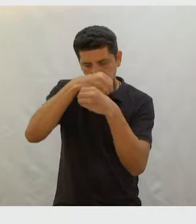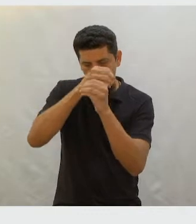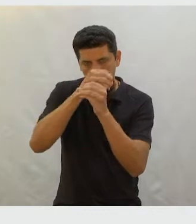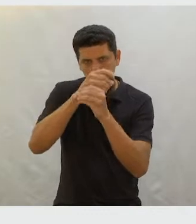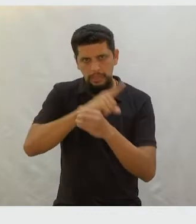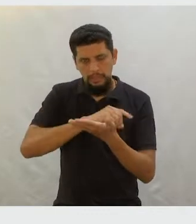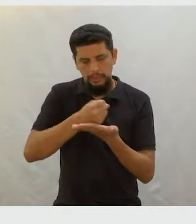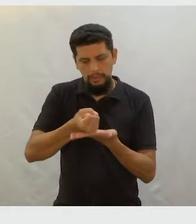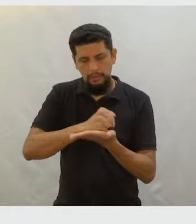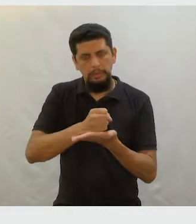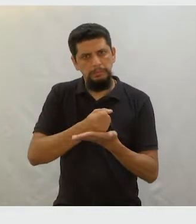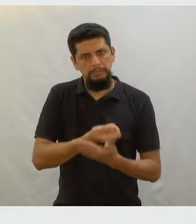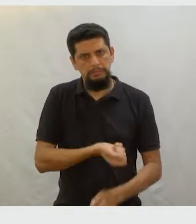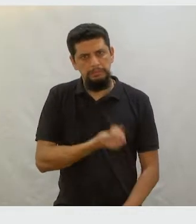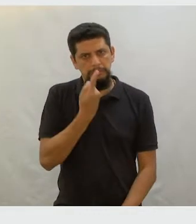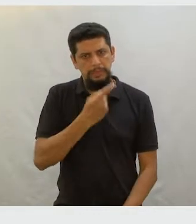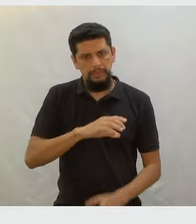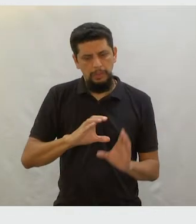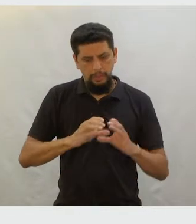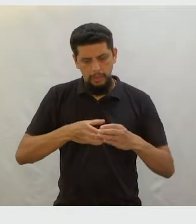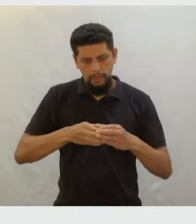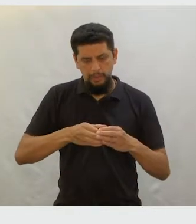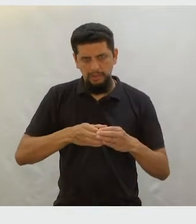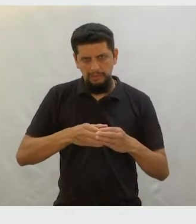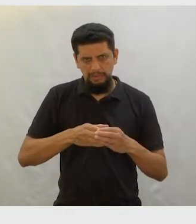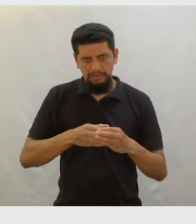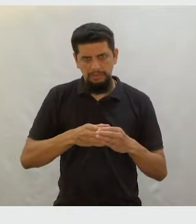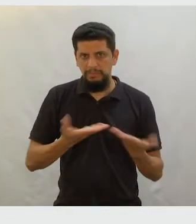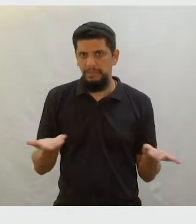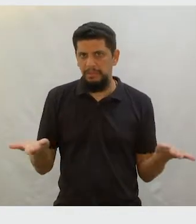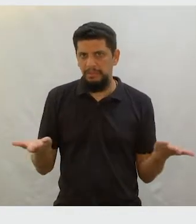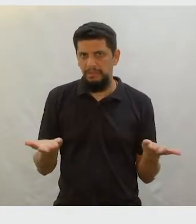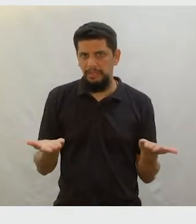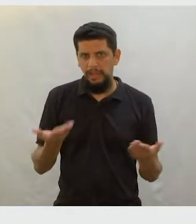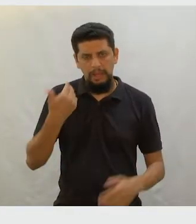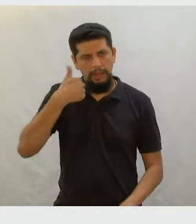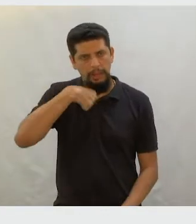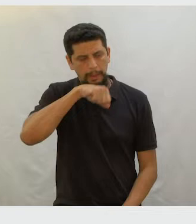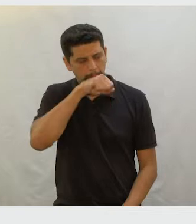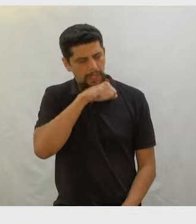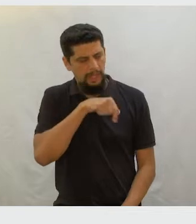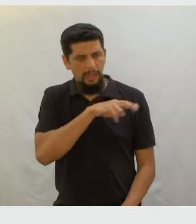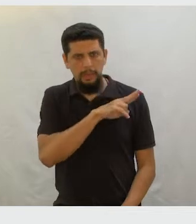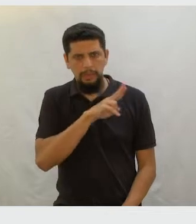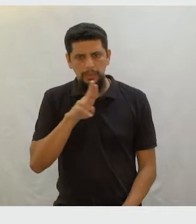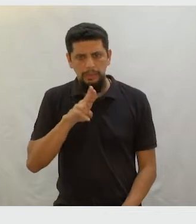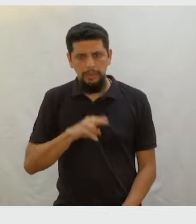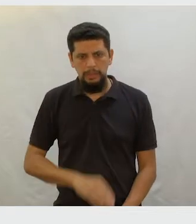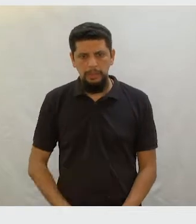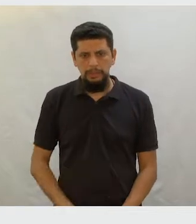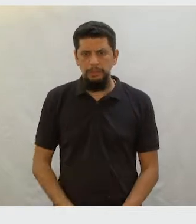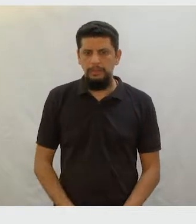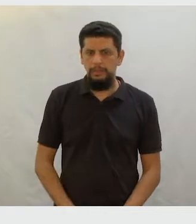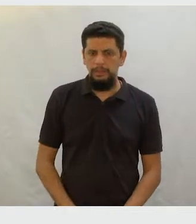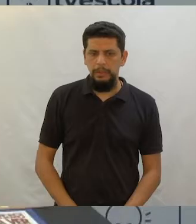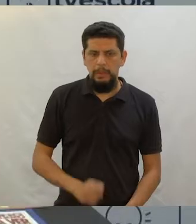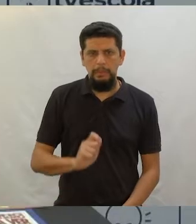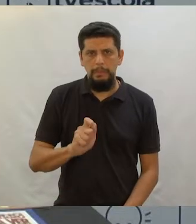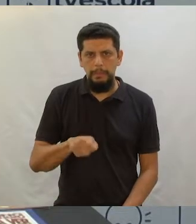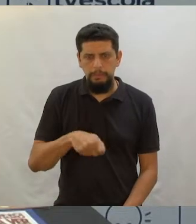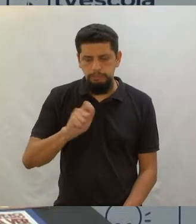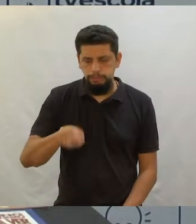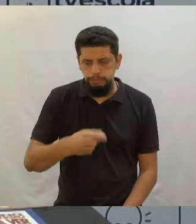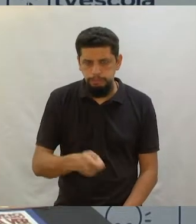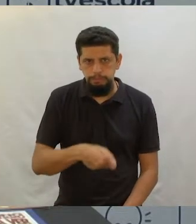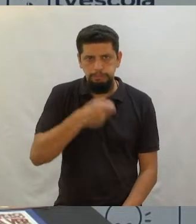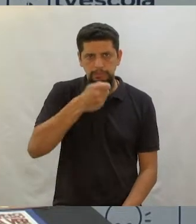tinha um jogo engraçado com uma bola e um spec que a mãe do menino ch chamava de bilboquê lembram